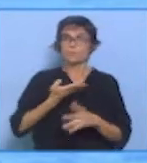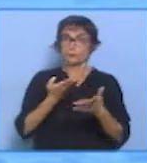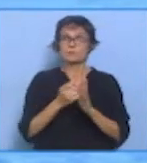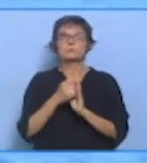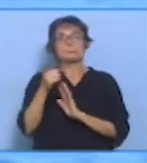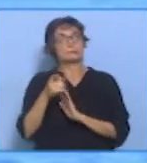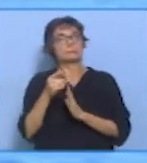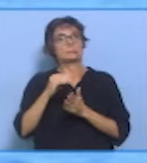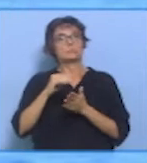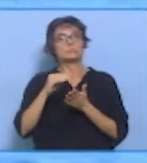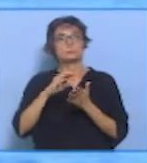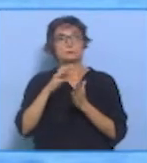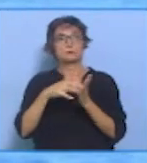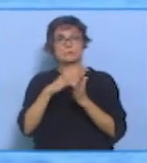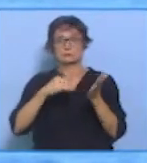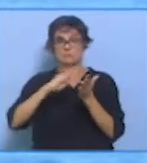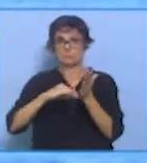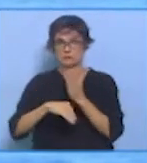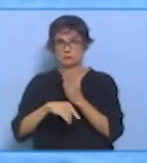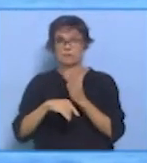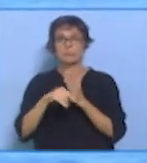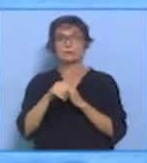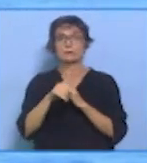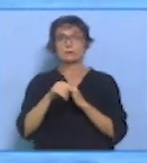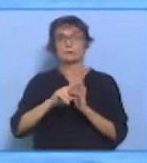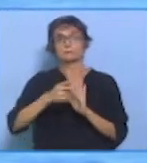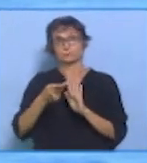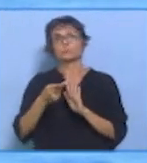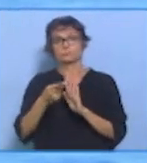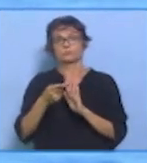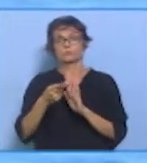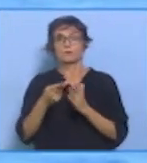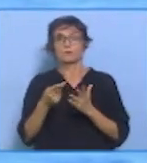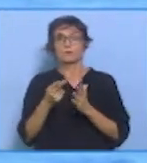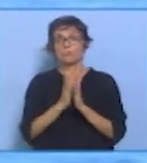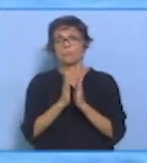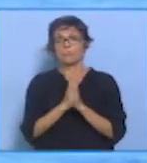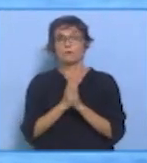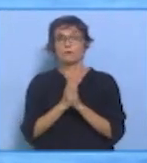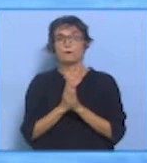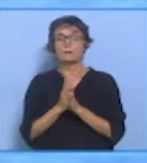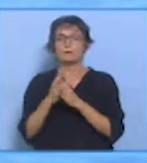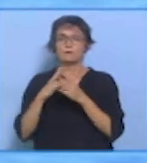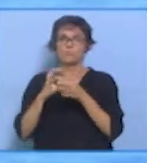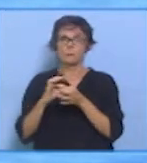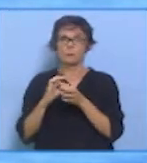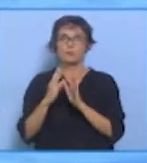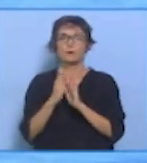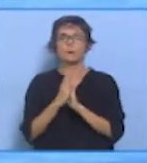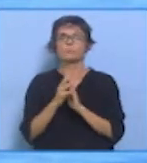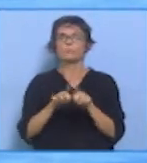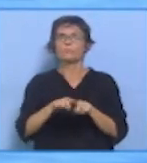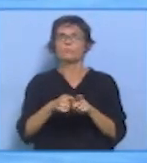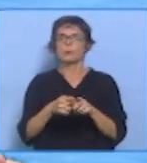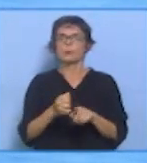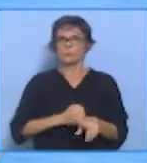Oxford e, portanto, tornou-se anglicano e muito colado àquilo que era o Partido Católico na altura e,